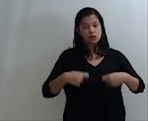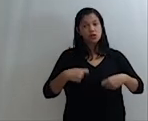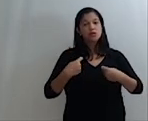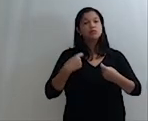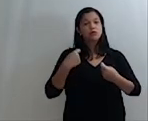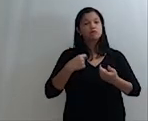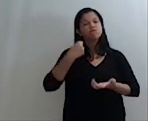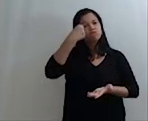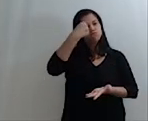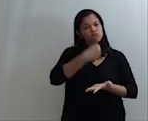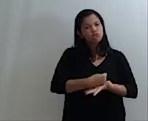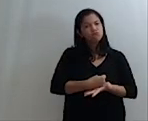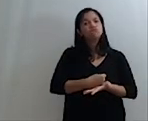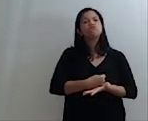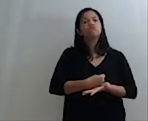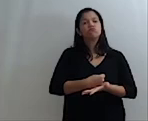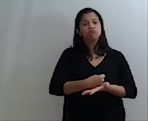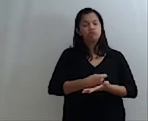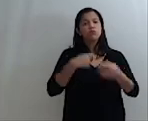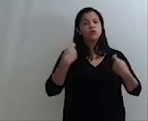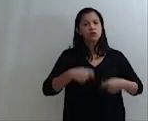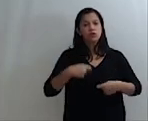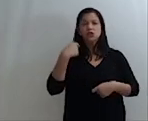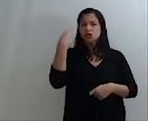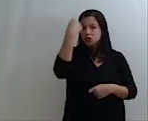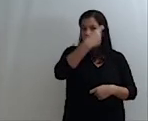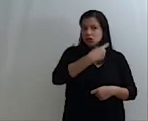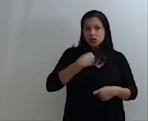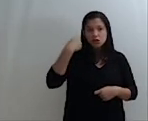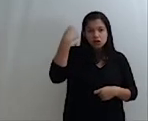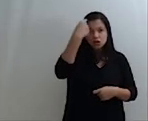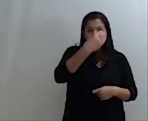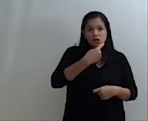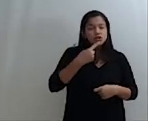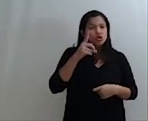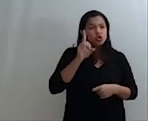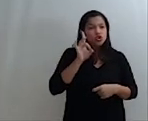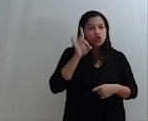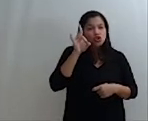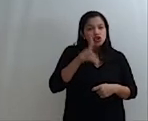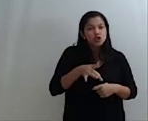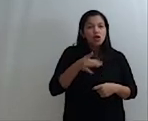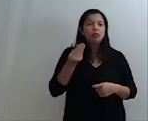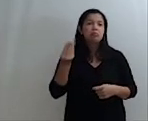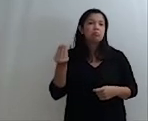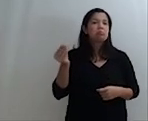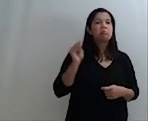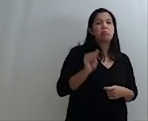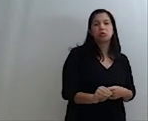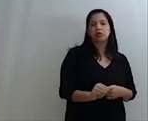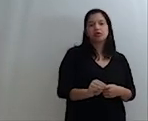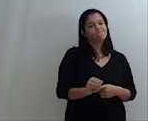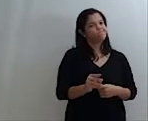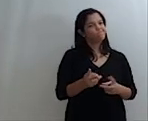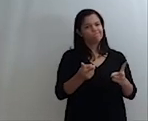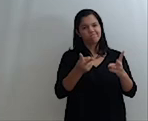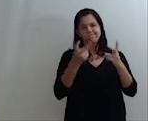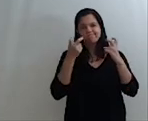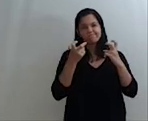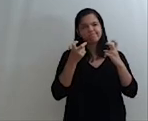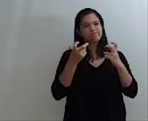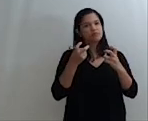afirmando que se trata o reconhecimento de uma aspas mera recomendação do legislador produzindo uma